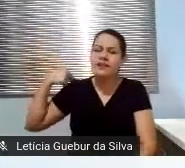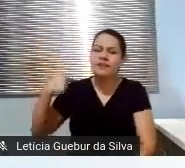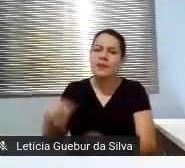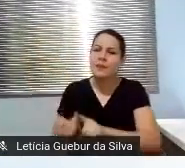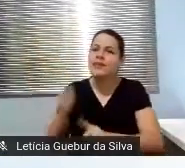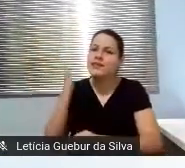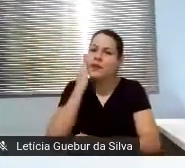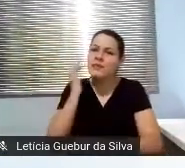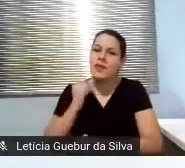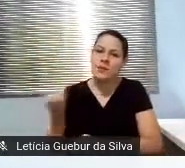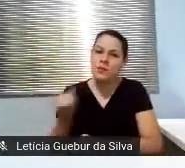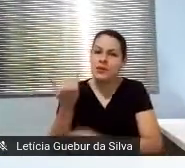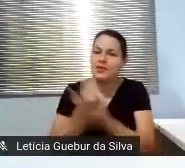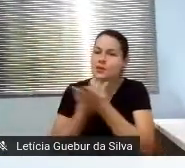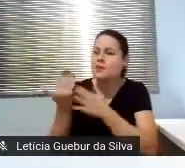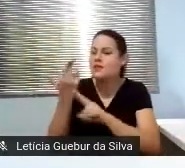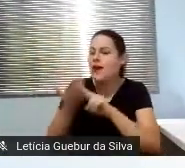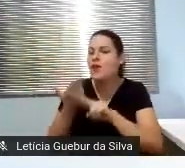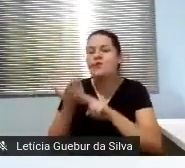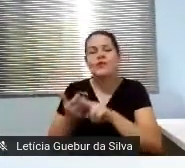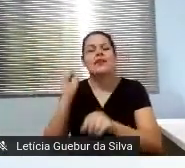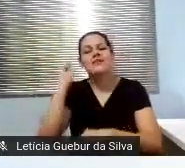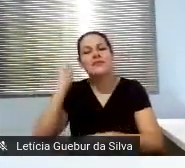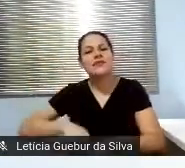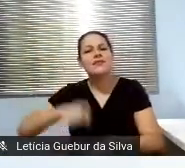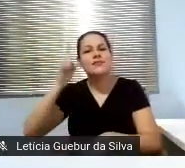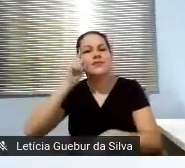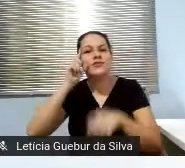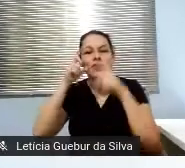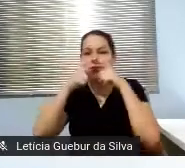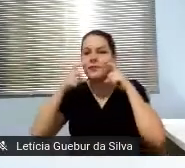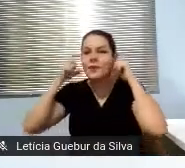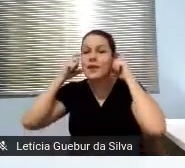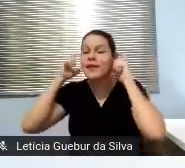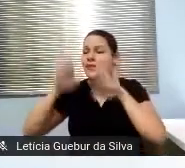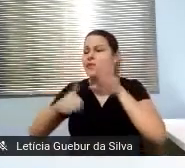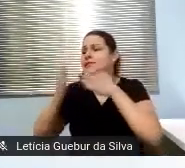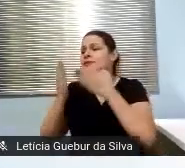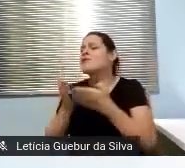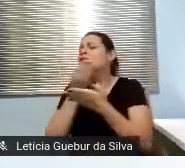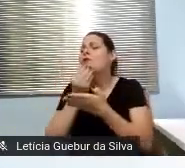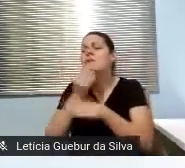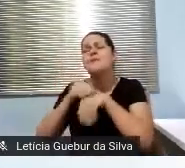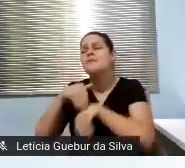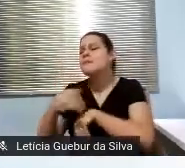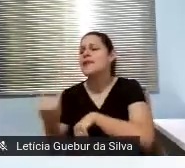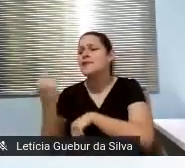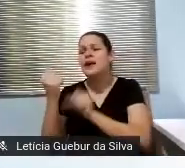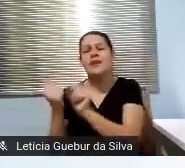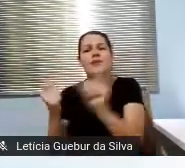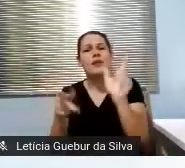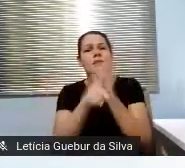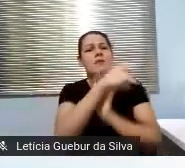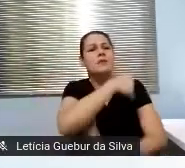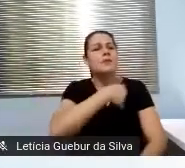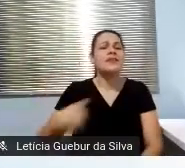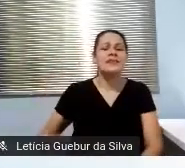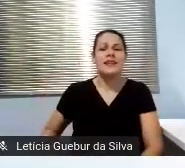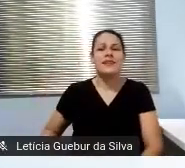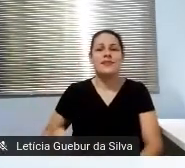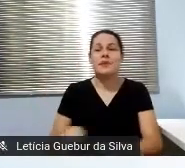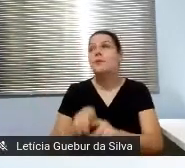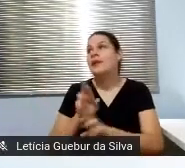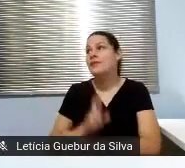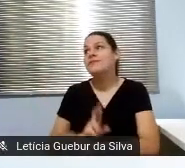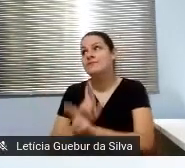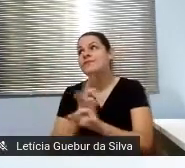e vão passar a usar máscara. Talvez o Zé Gotinha seja mais importante do que o presidente e o ministro da Saúde Espero, ali, né?